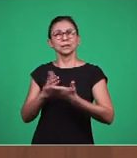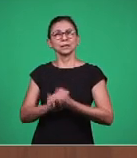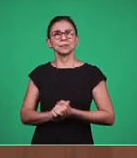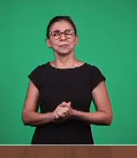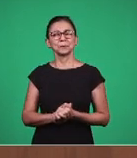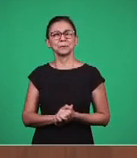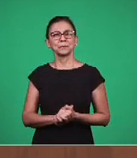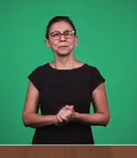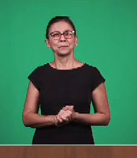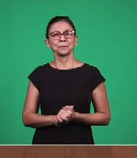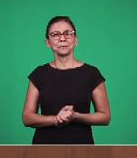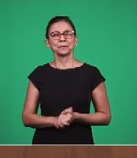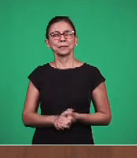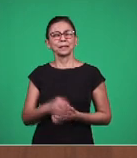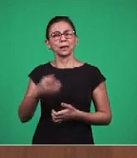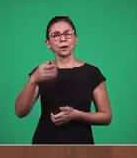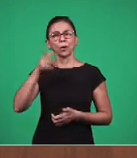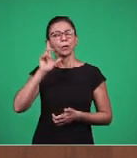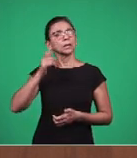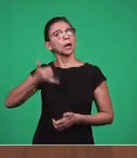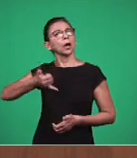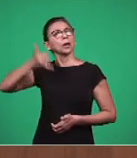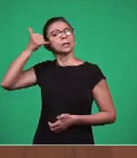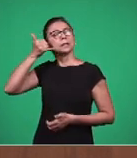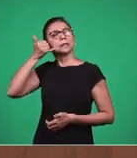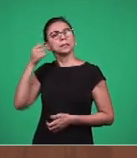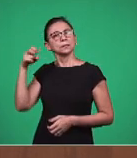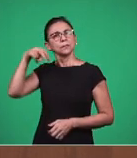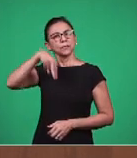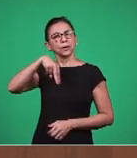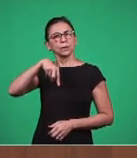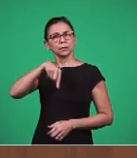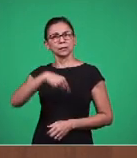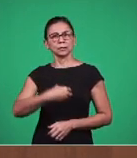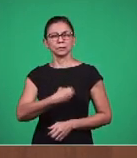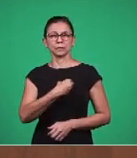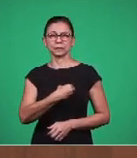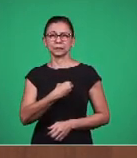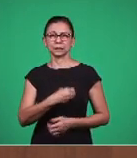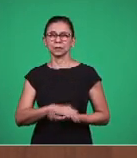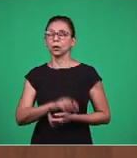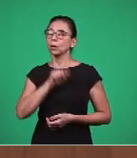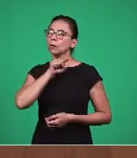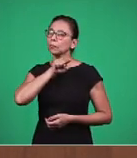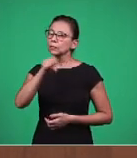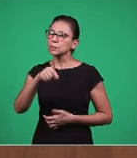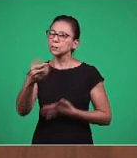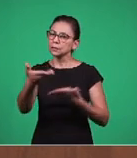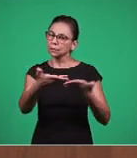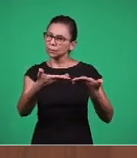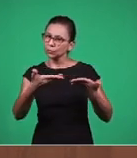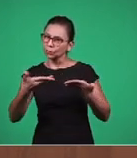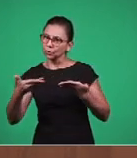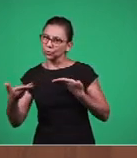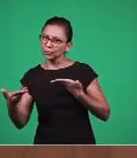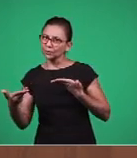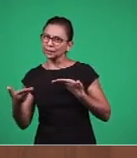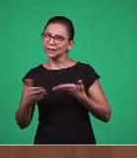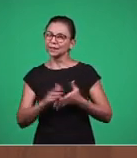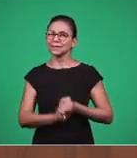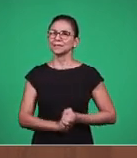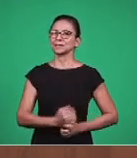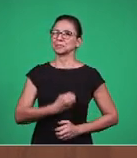ele. Ontem, ele está aqui conosco. Disse, olha, você está convidado a fazer parte